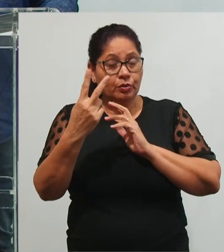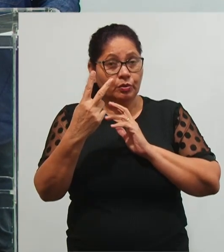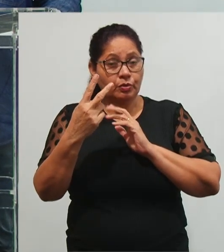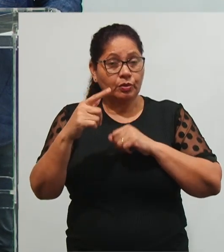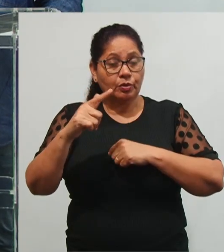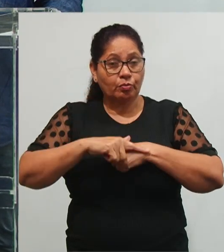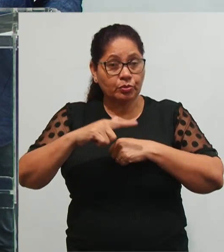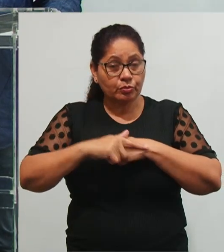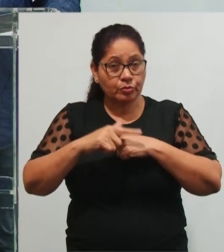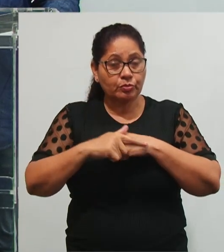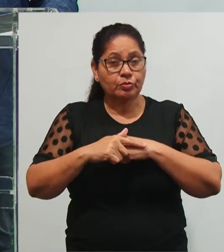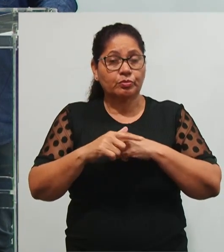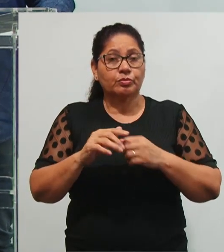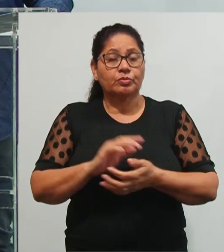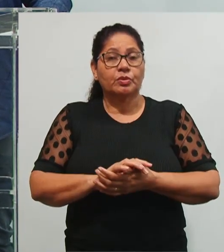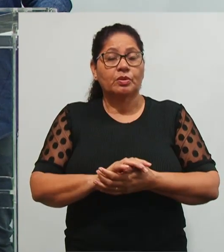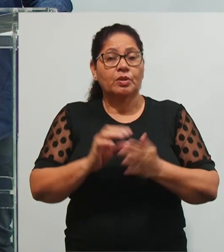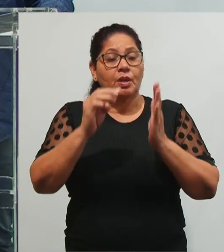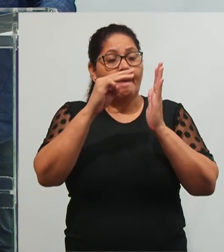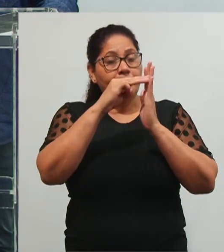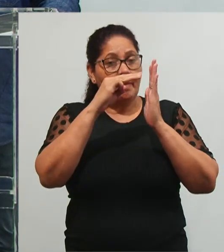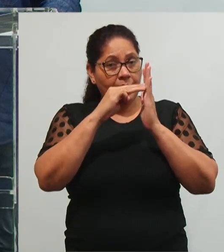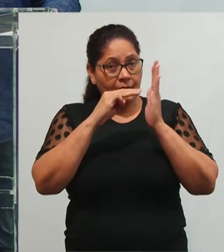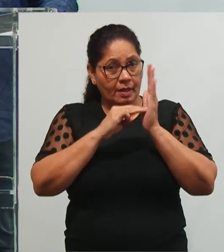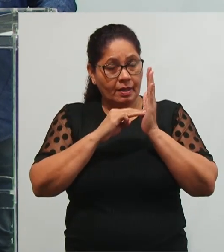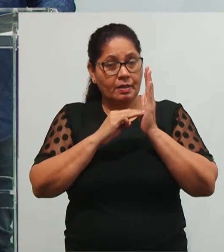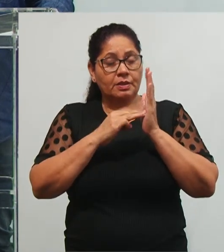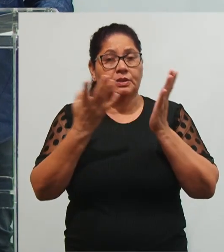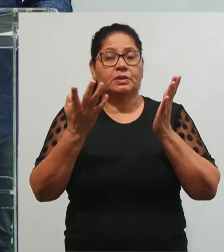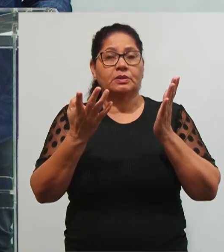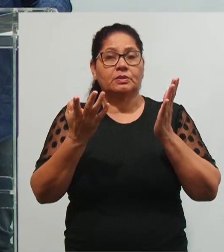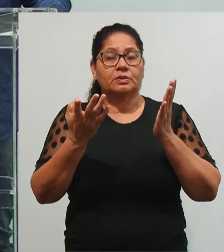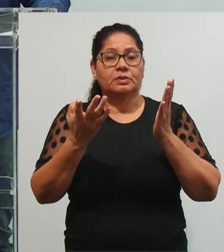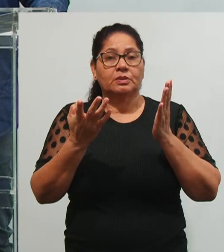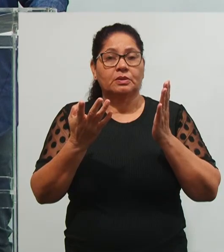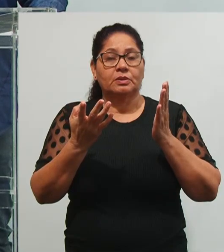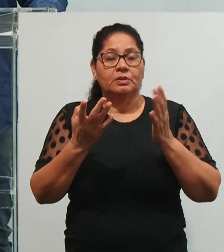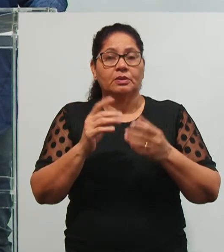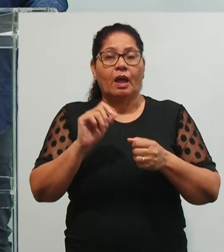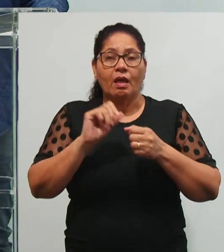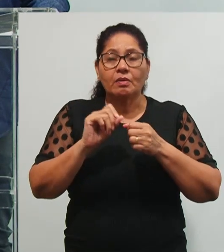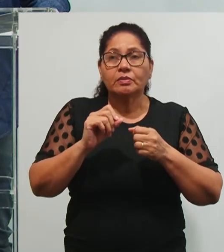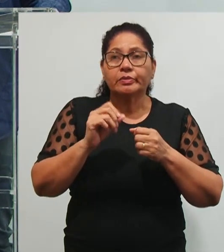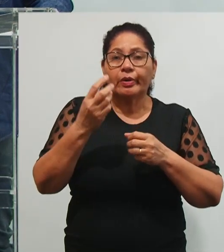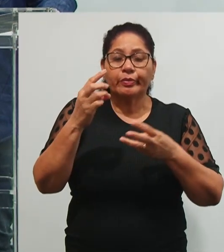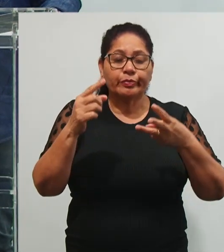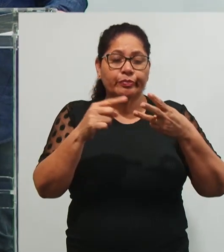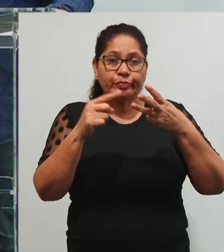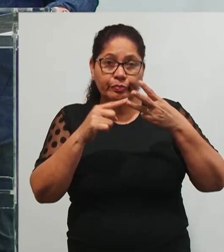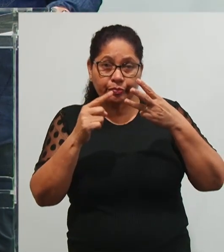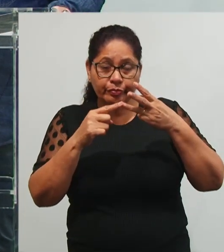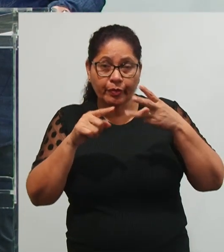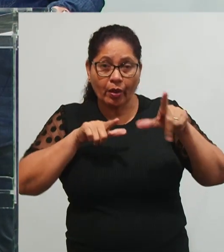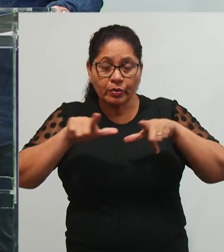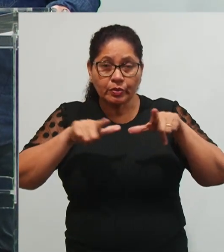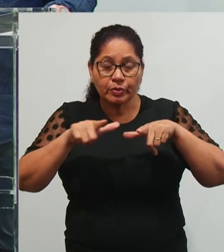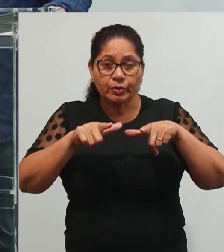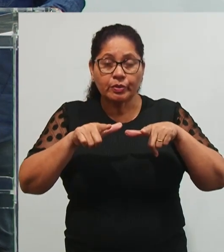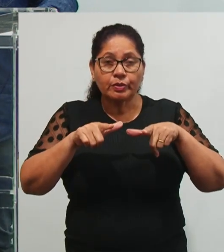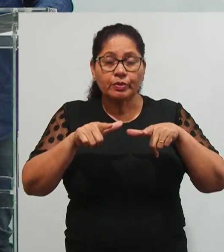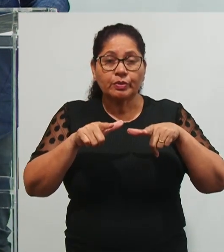que trabalha ferramentas e métodos, a aplicação, e um terceiro que vai trabalhar